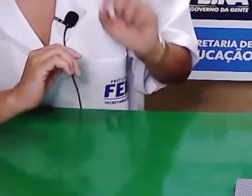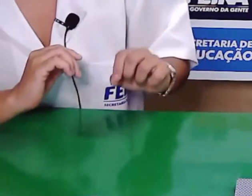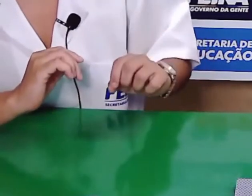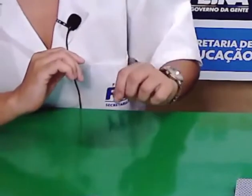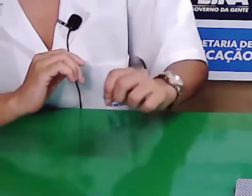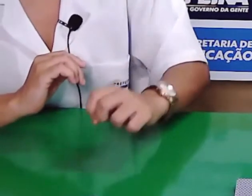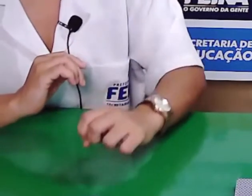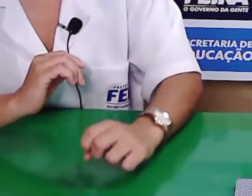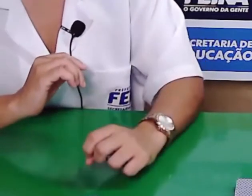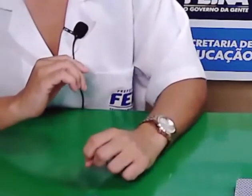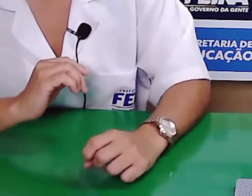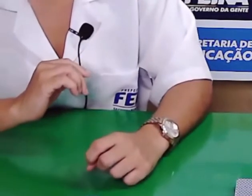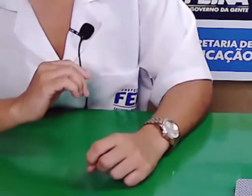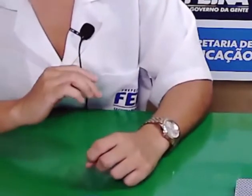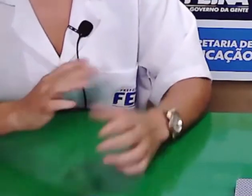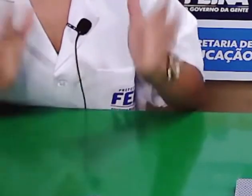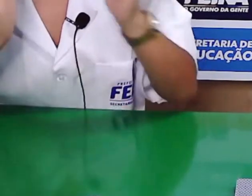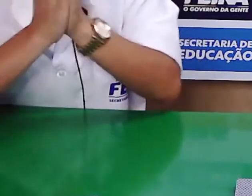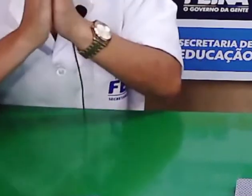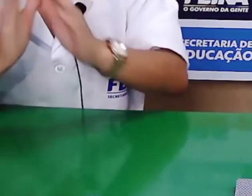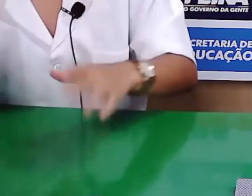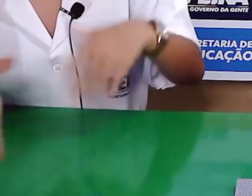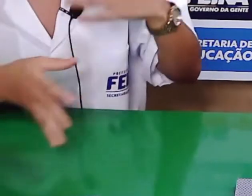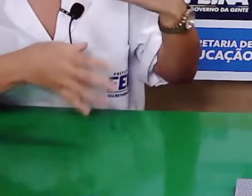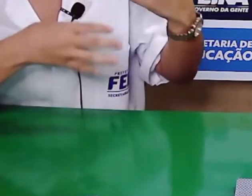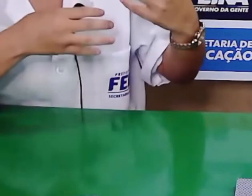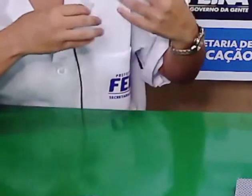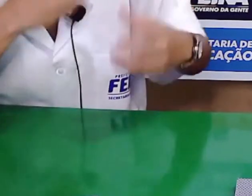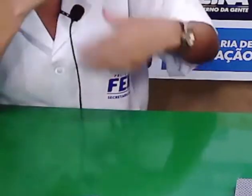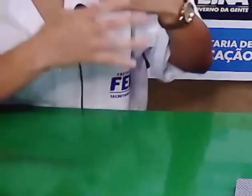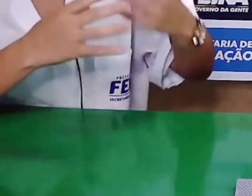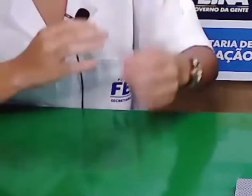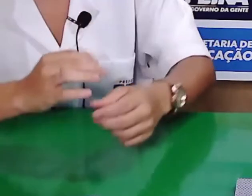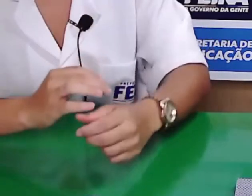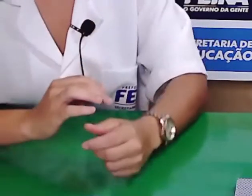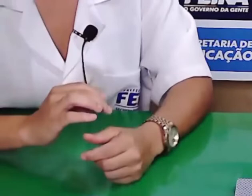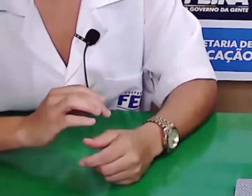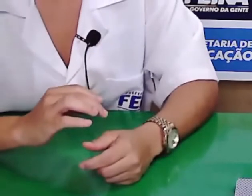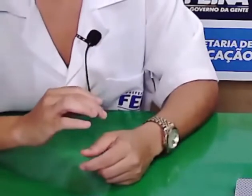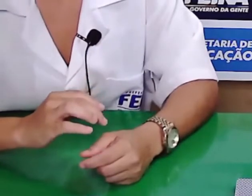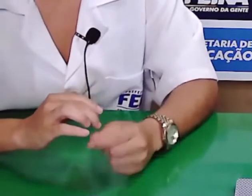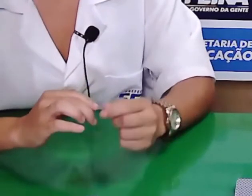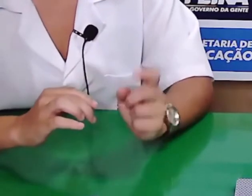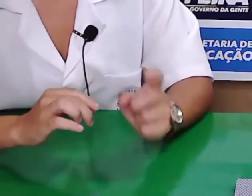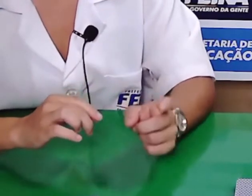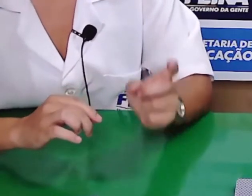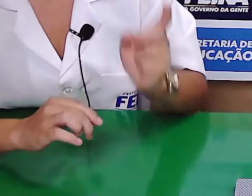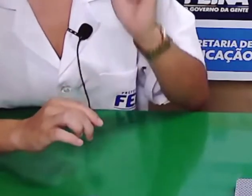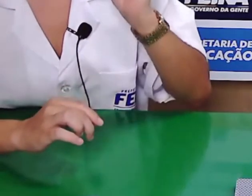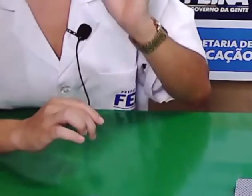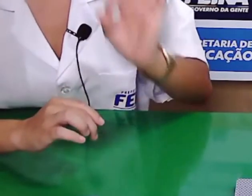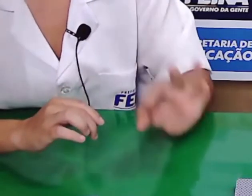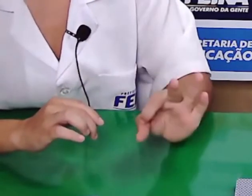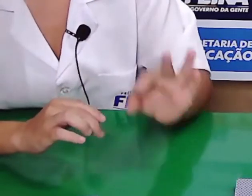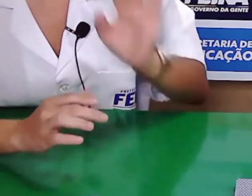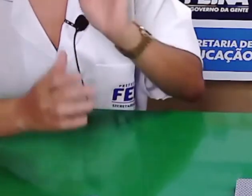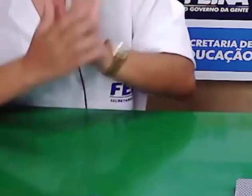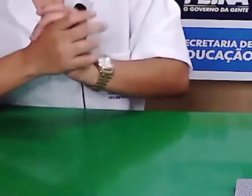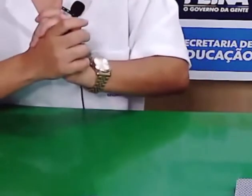Agora é a vez da pró. Errei, pró. Eita, pode Errei, acontecer. pró. Vamos de novo? 11 com 12 dá 23.